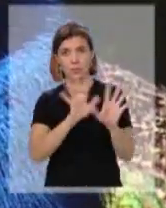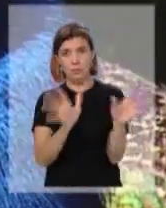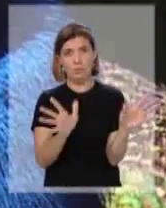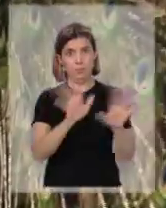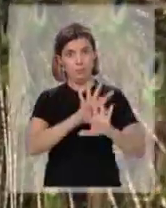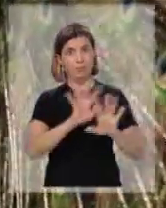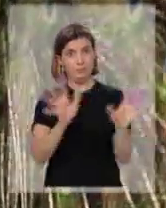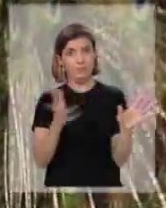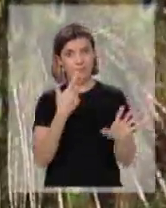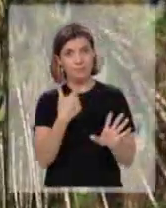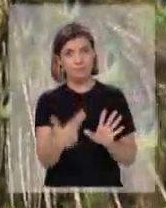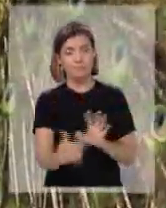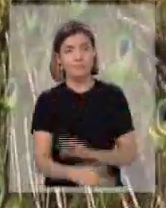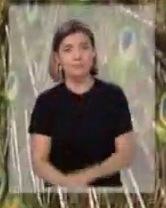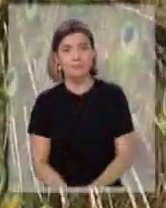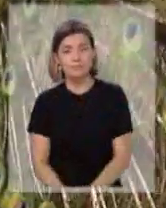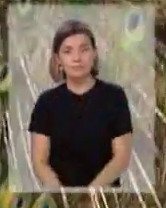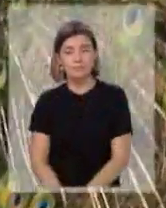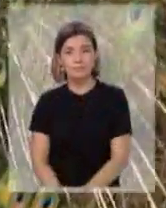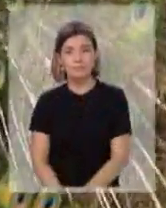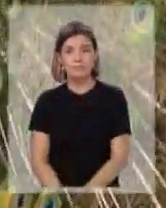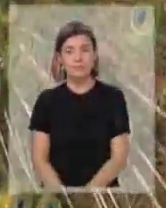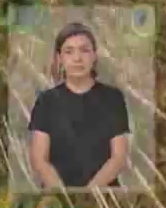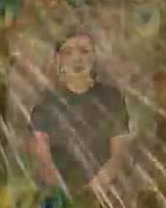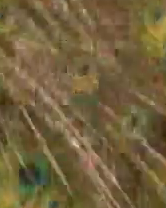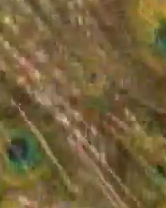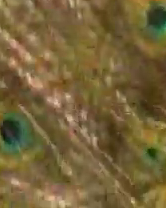vence aquele com a cauda mais impressionante.